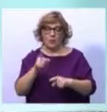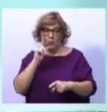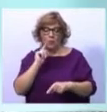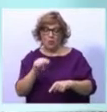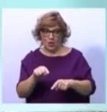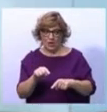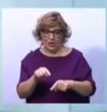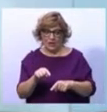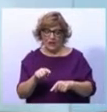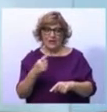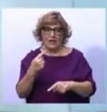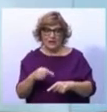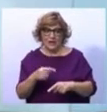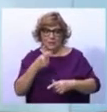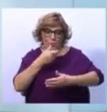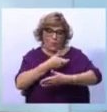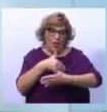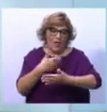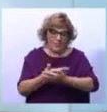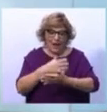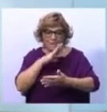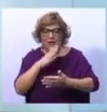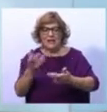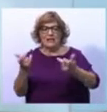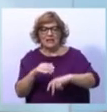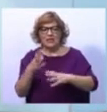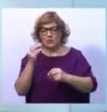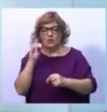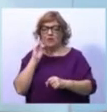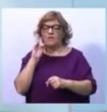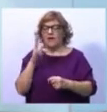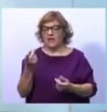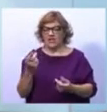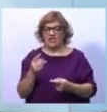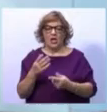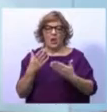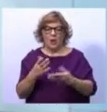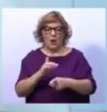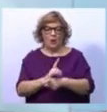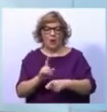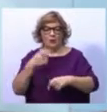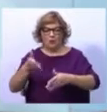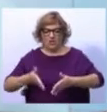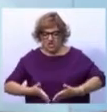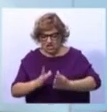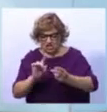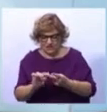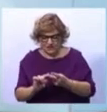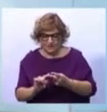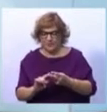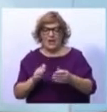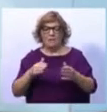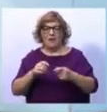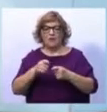mulher o estabelecimento do aleitamento materno também lhe traz uma série de vantagens, no imediato, no pós-parto, a